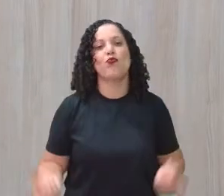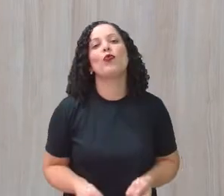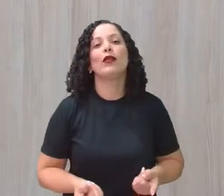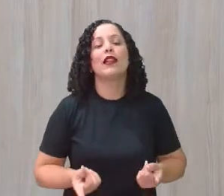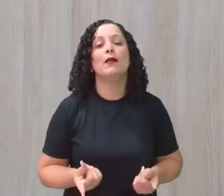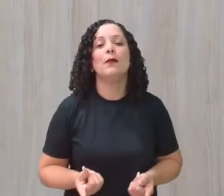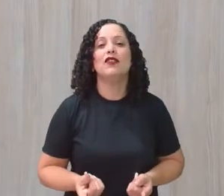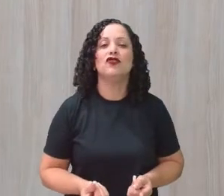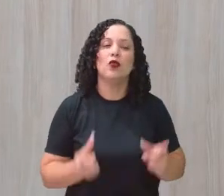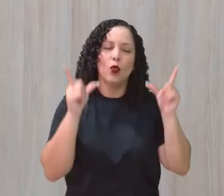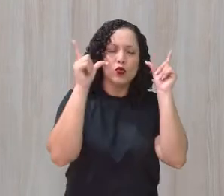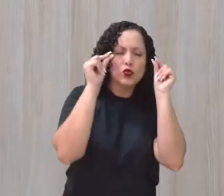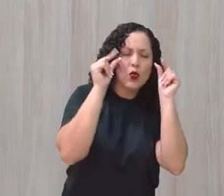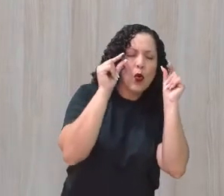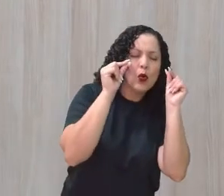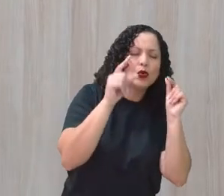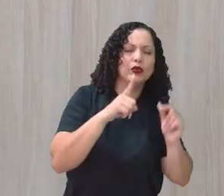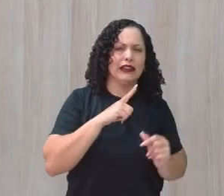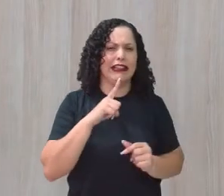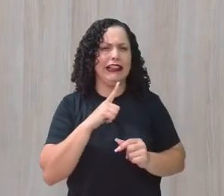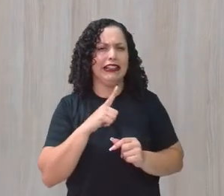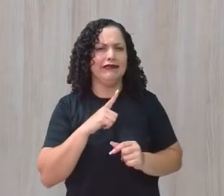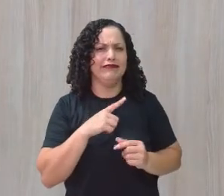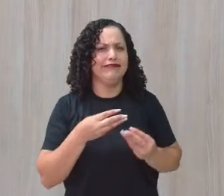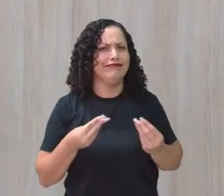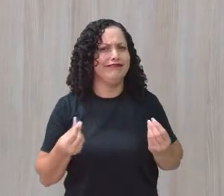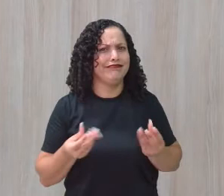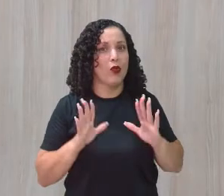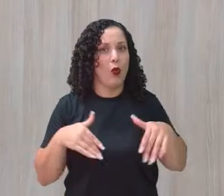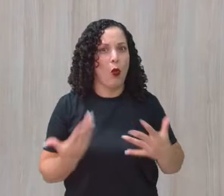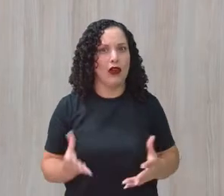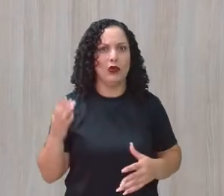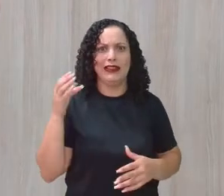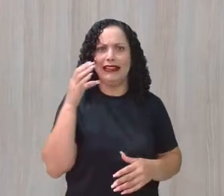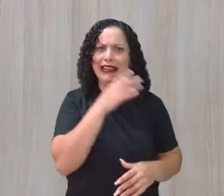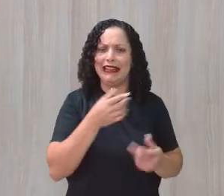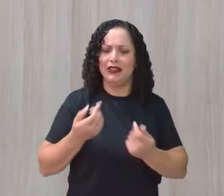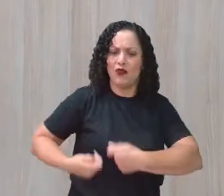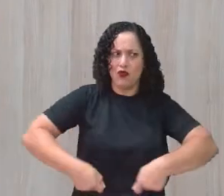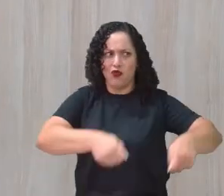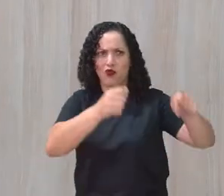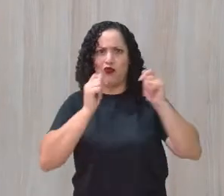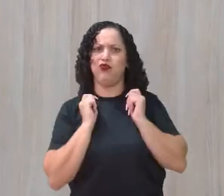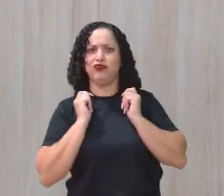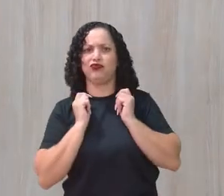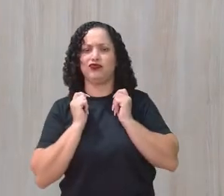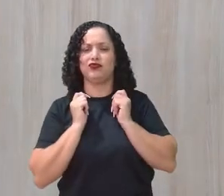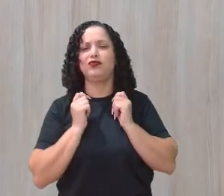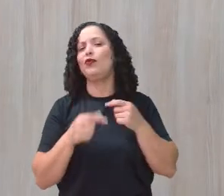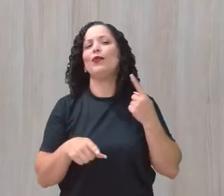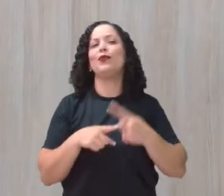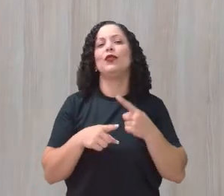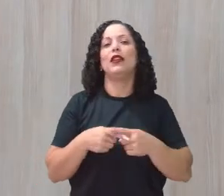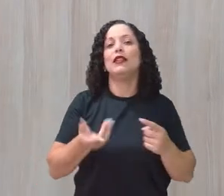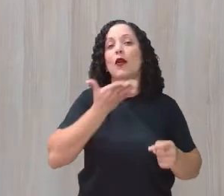chega com aquecimento? E aí, professora Vivi? É uma questão, é bastante interessante, porque enquanto o pai está tentando explicar uma coisa, o filho